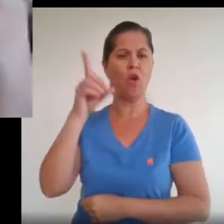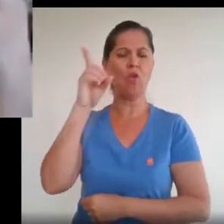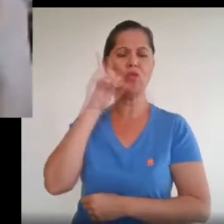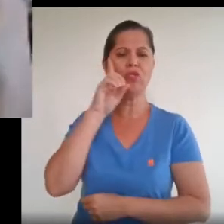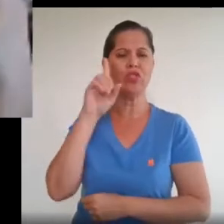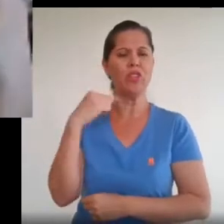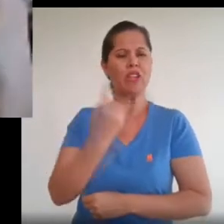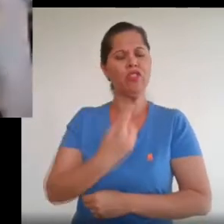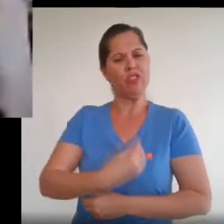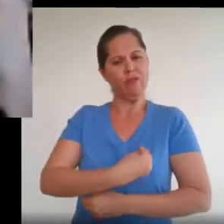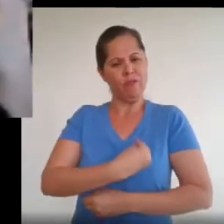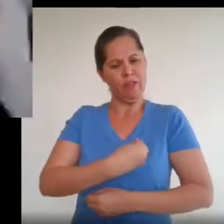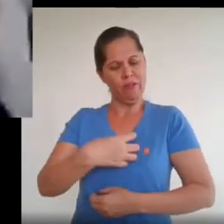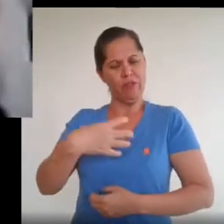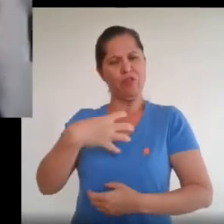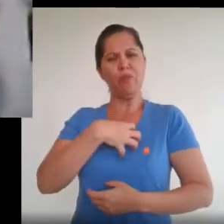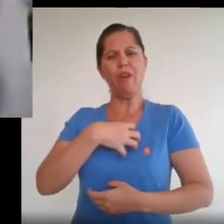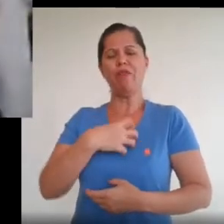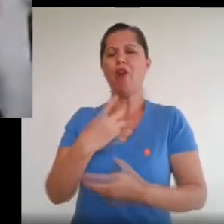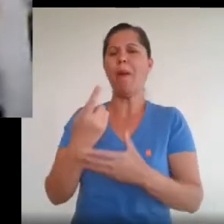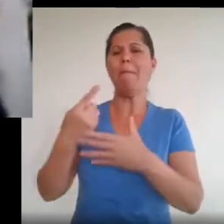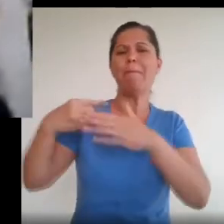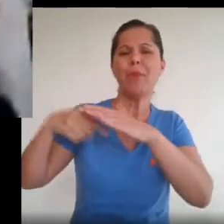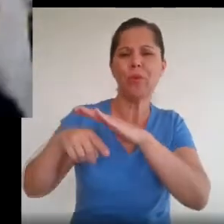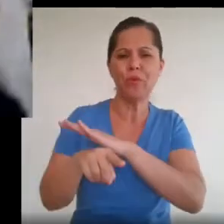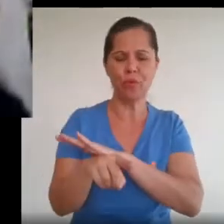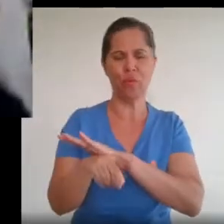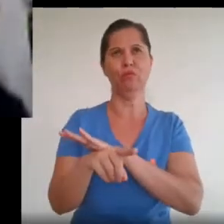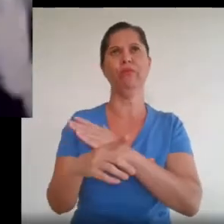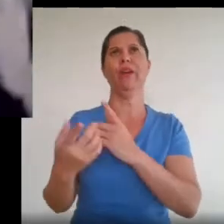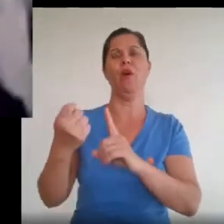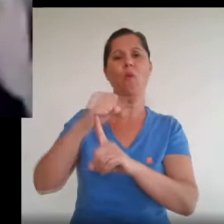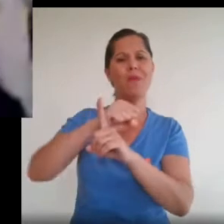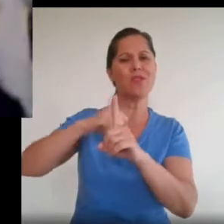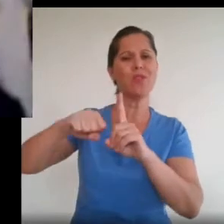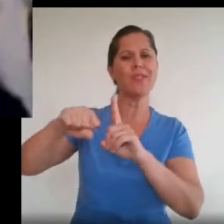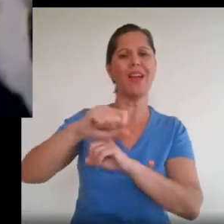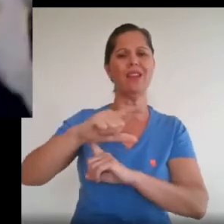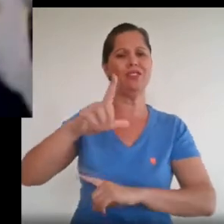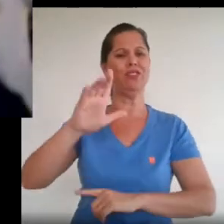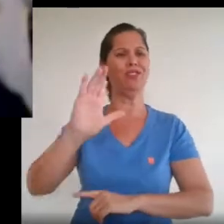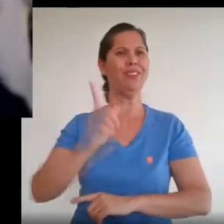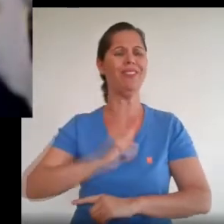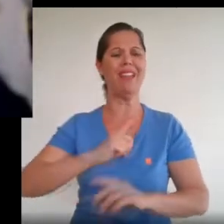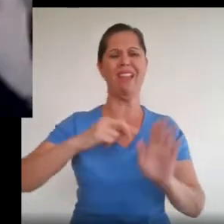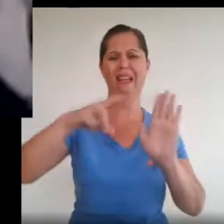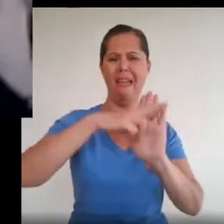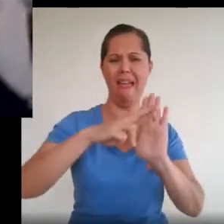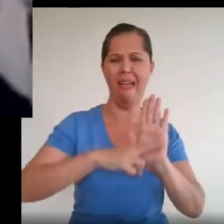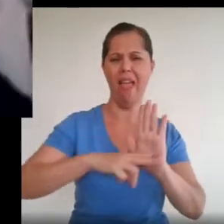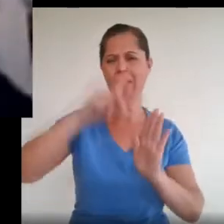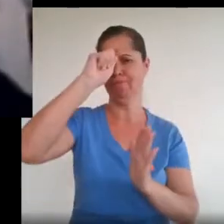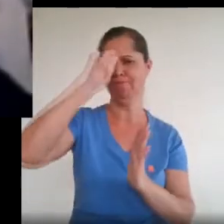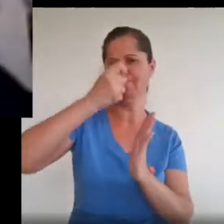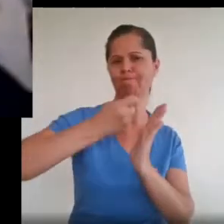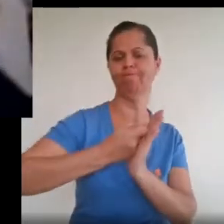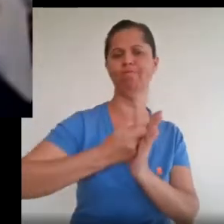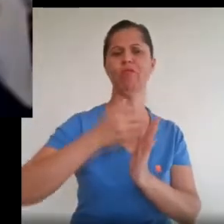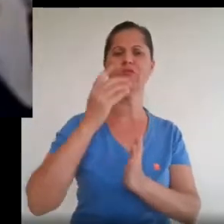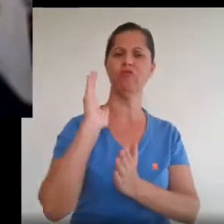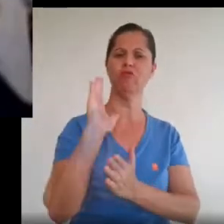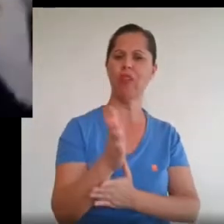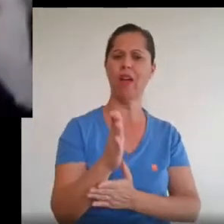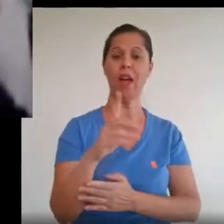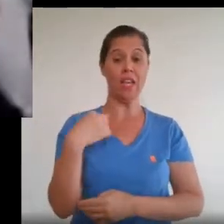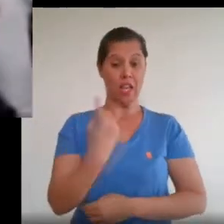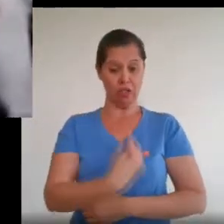né? Todos nós estamos imersos numa sociedade determinada, com as suas regras, com as suas relações,